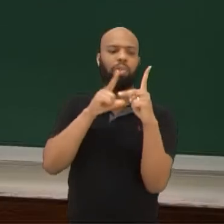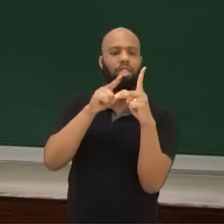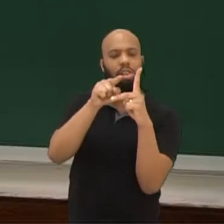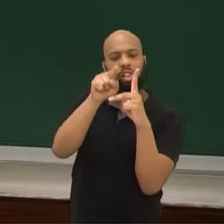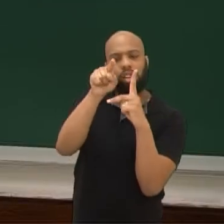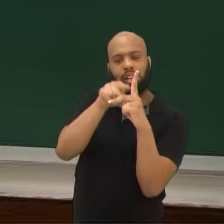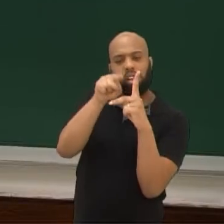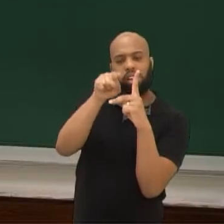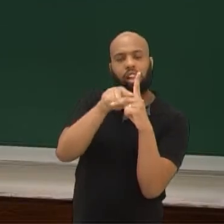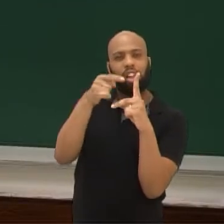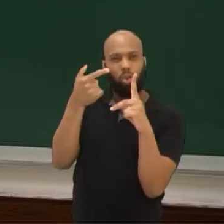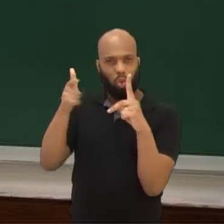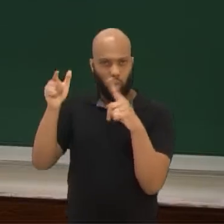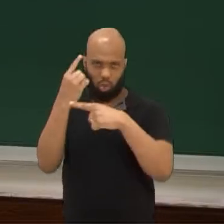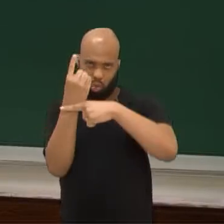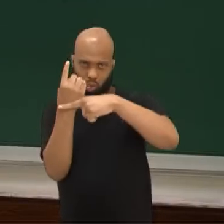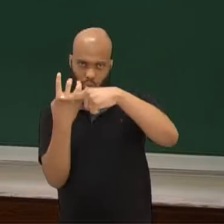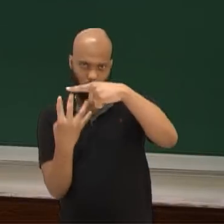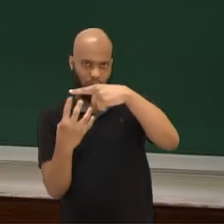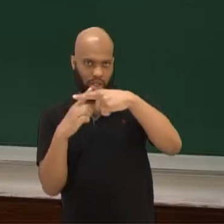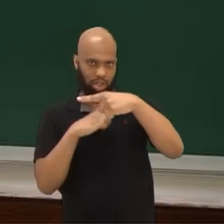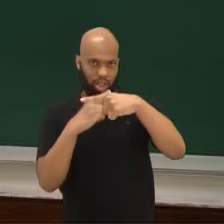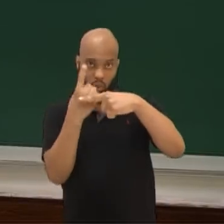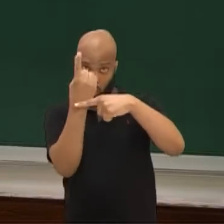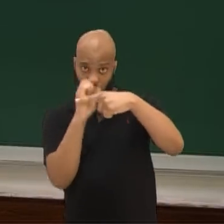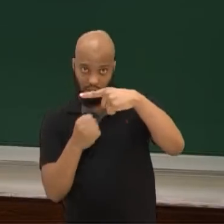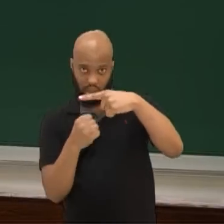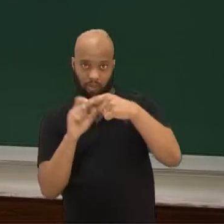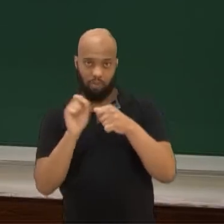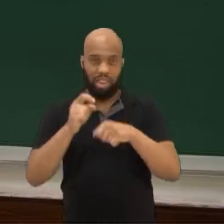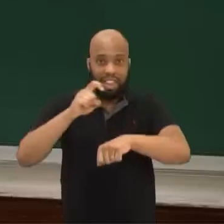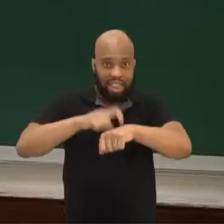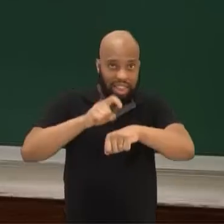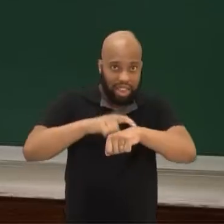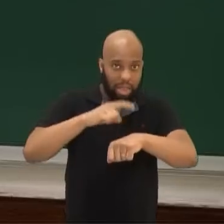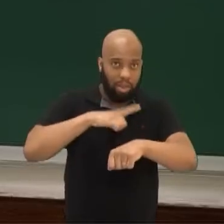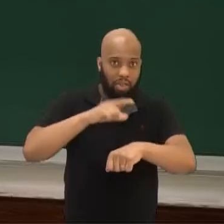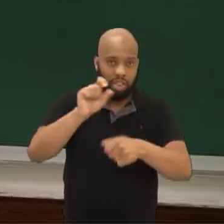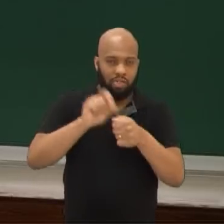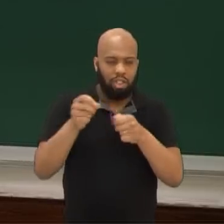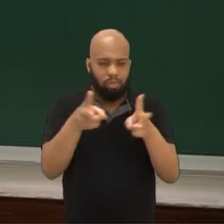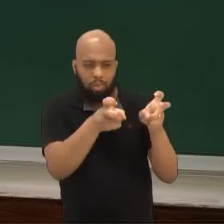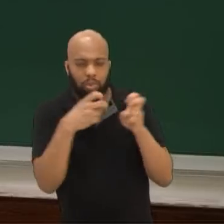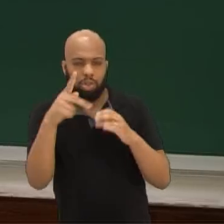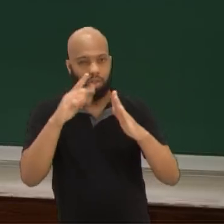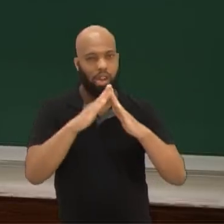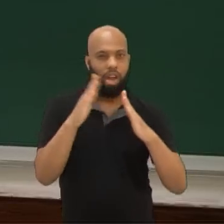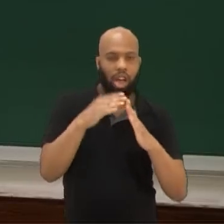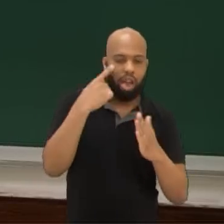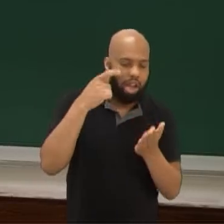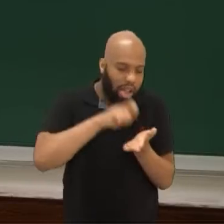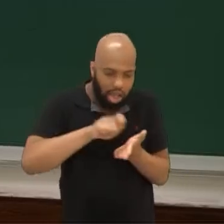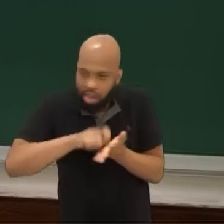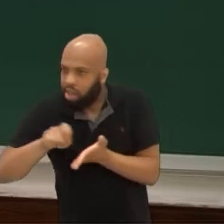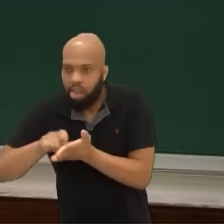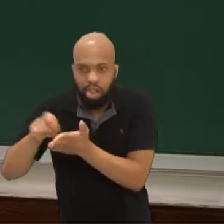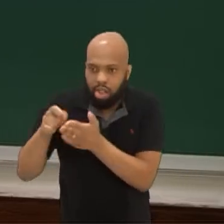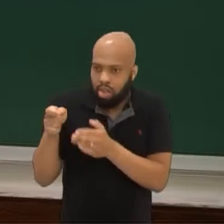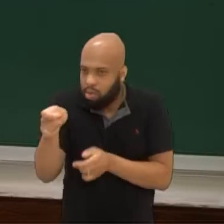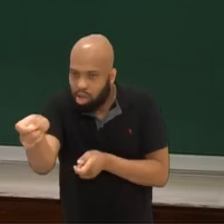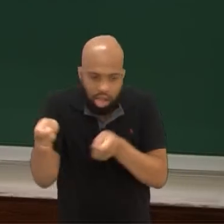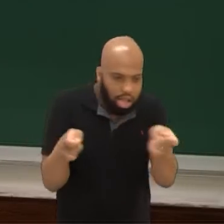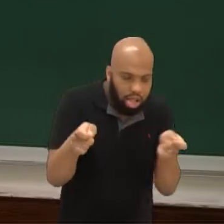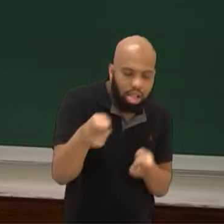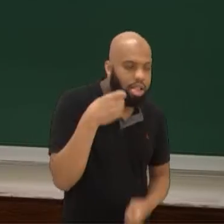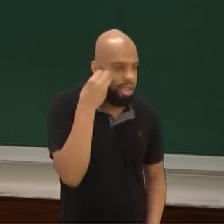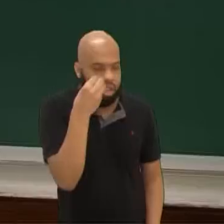nosso último que a gente construiu, certo? Então, a professora vai dar um tempo, observem aí a casa de vocês, ou se tem algum objeto que vocês já viram